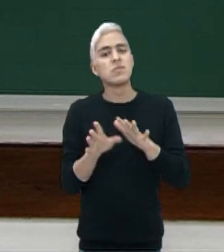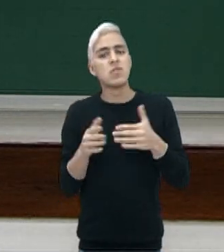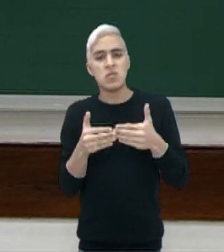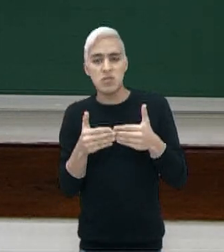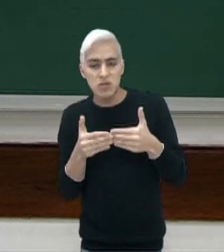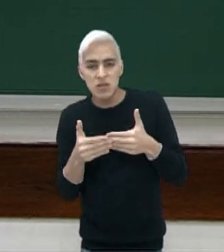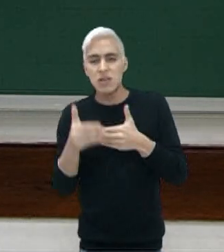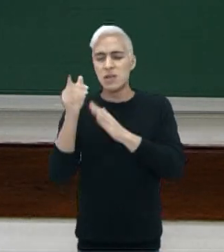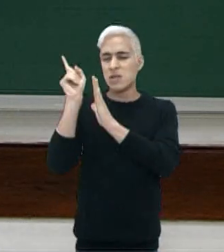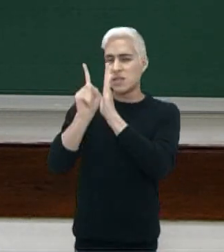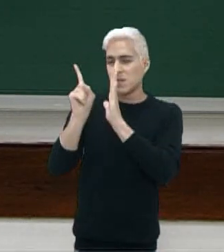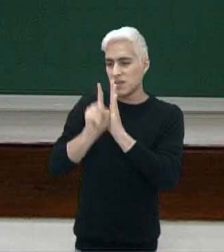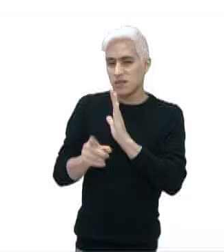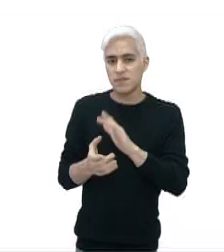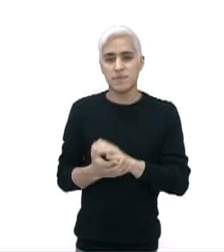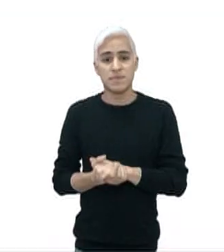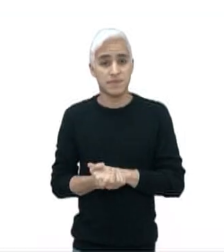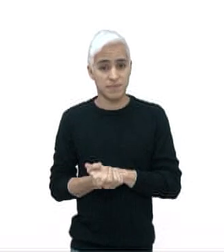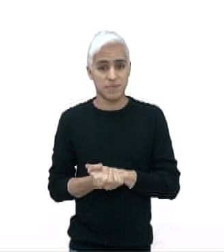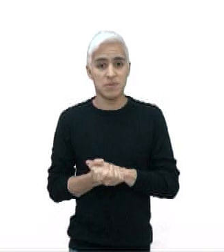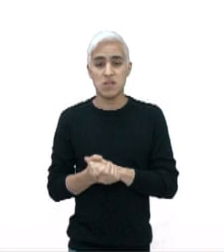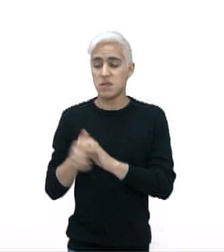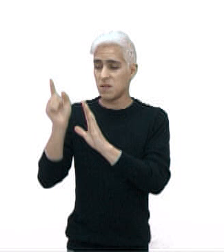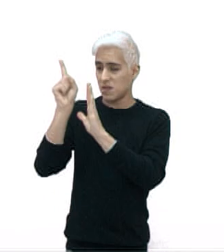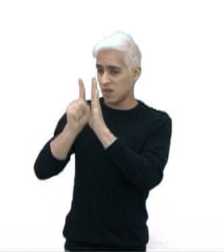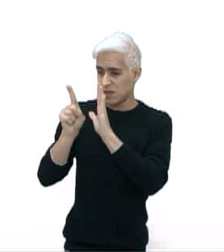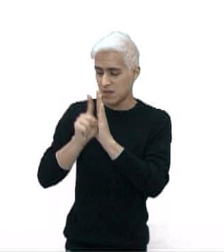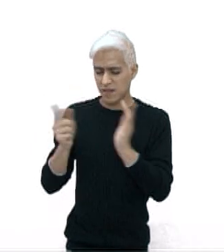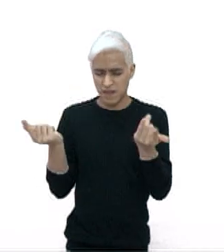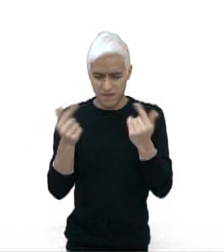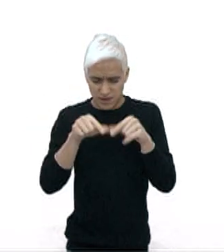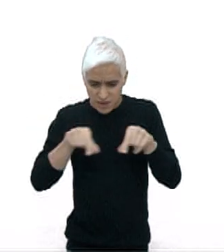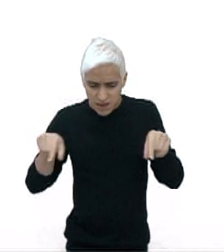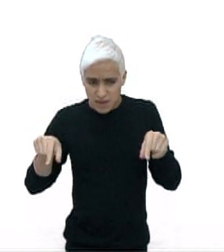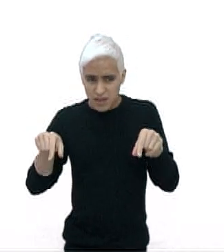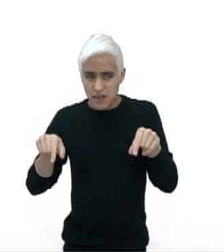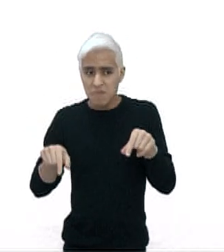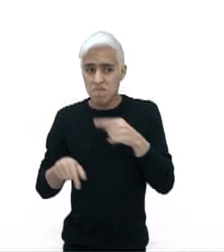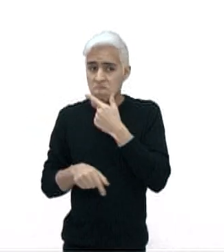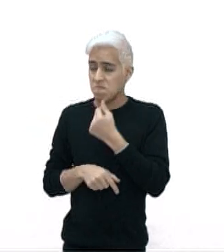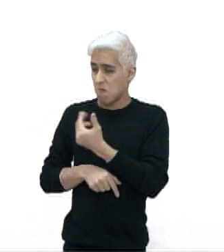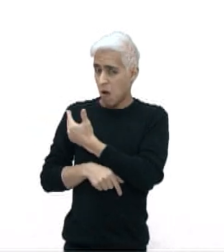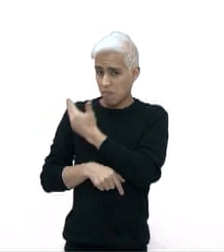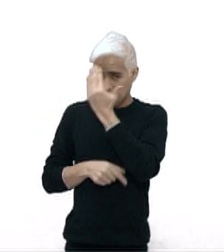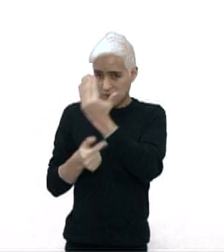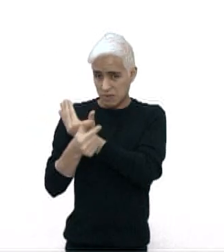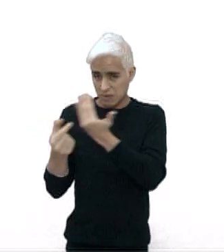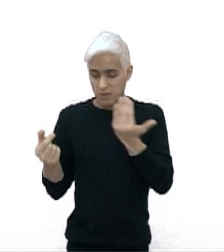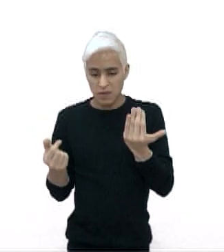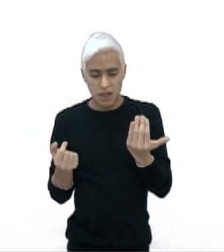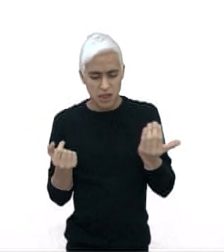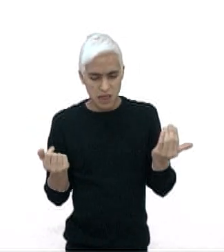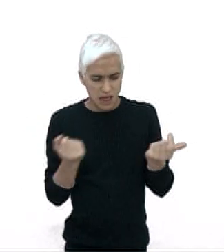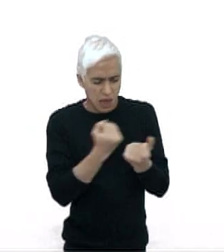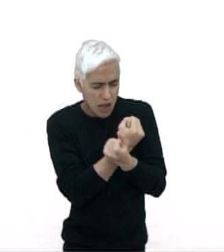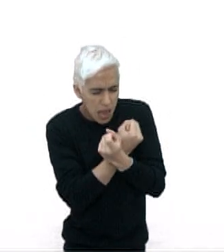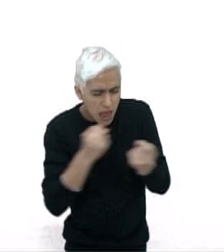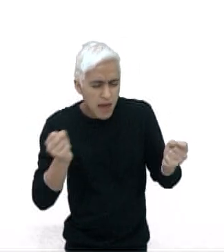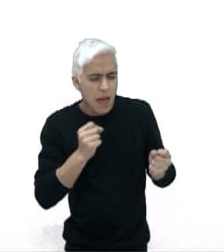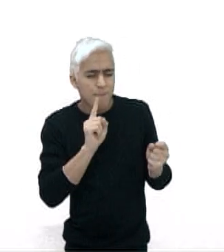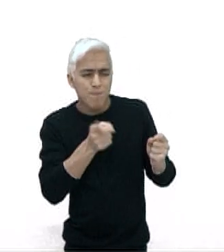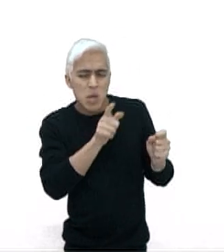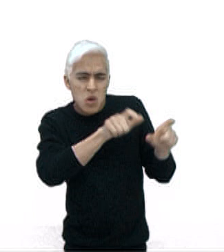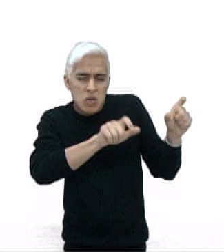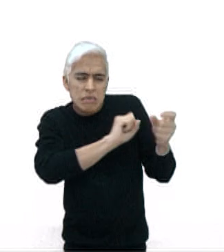um quiz. No quiz você tem, na frase de Harriet Tubman, libertei 1000